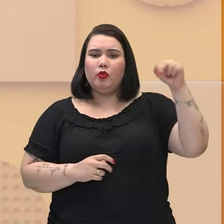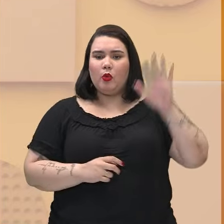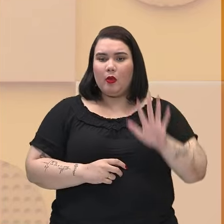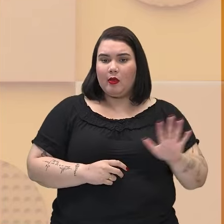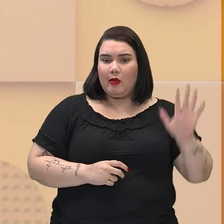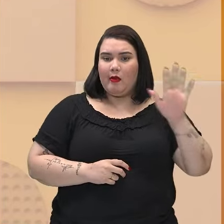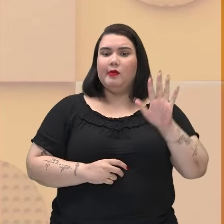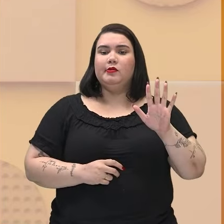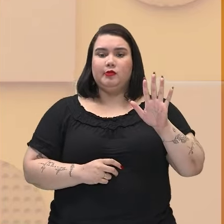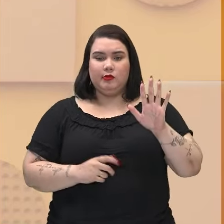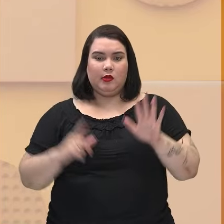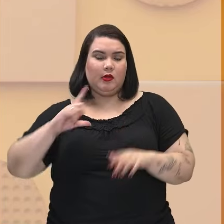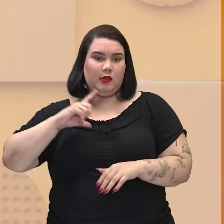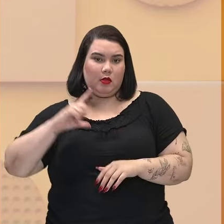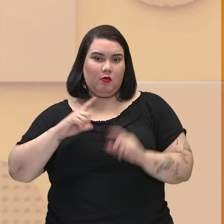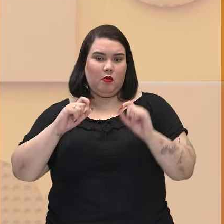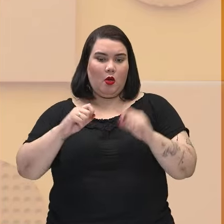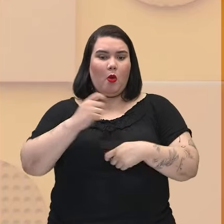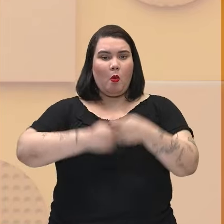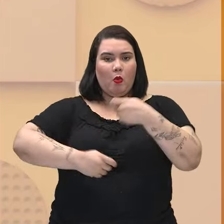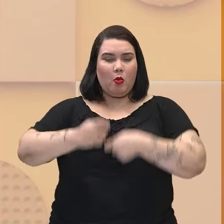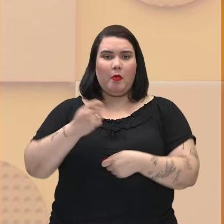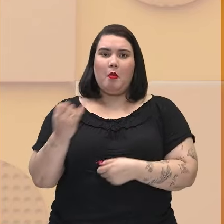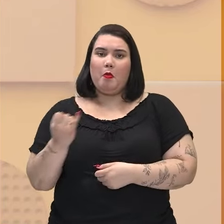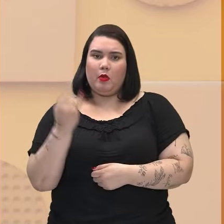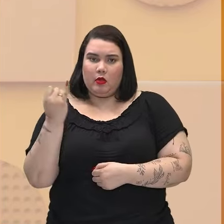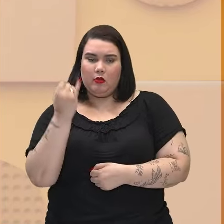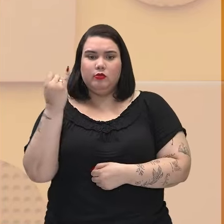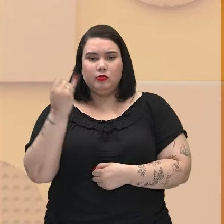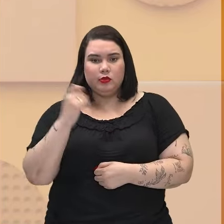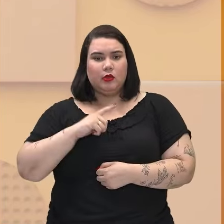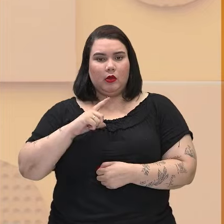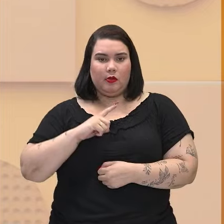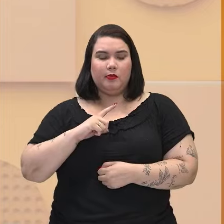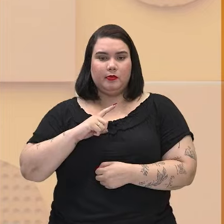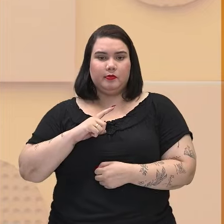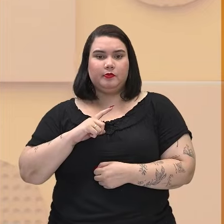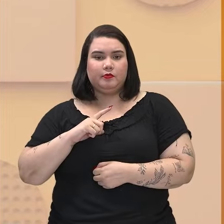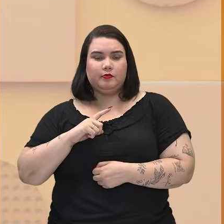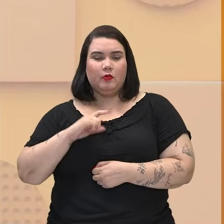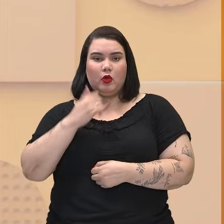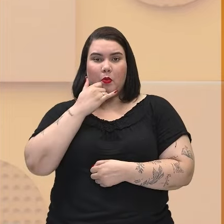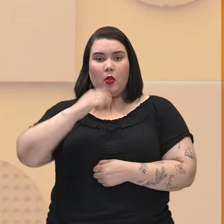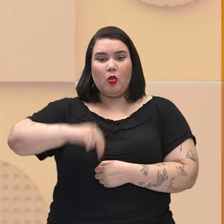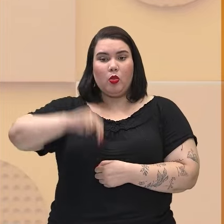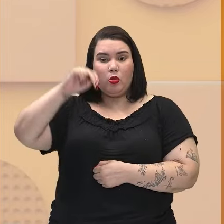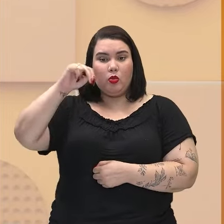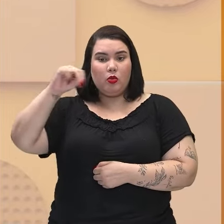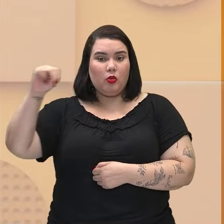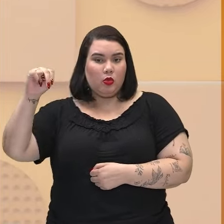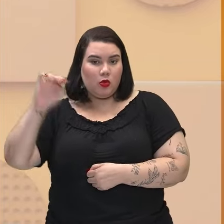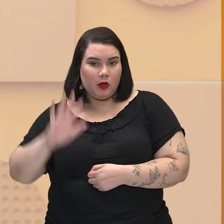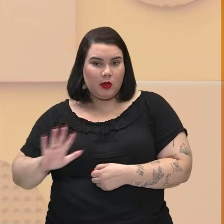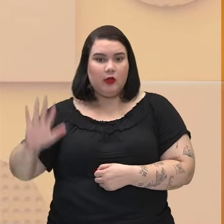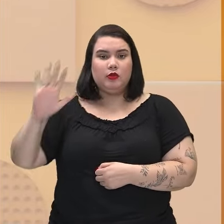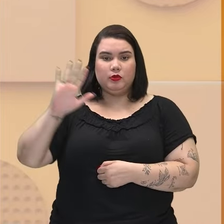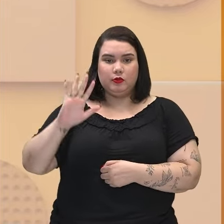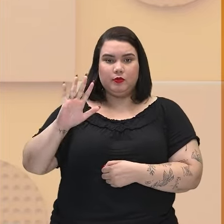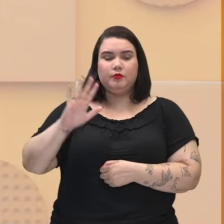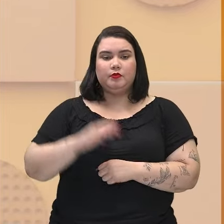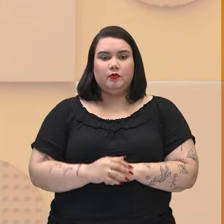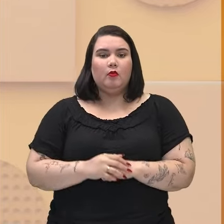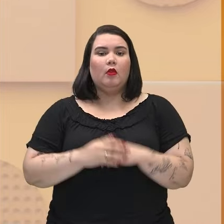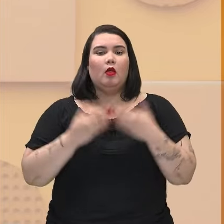grande importância na economia do Brasil durante a produção açucareira, né? O ciclo da